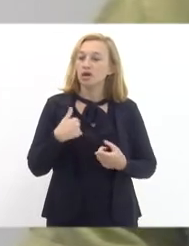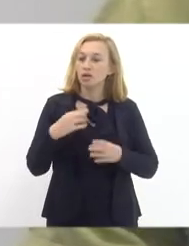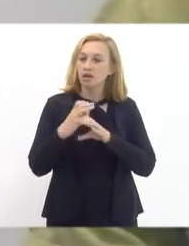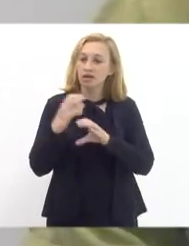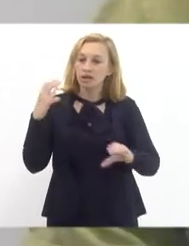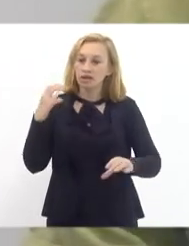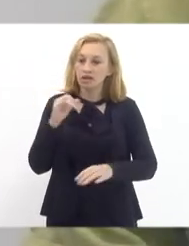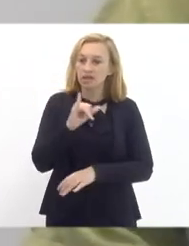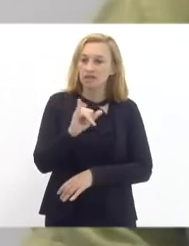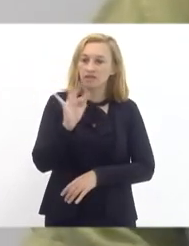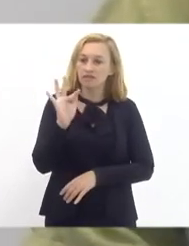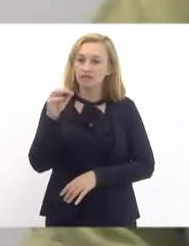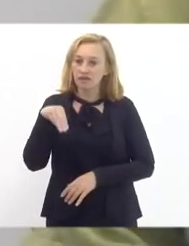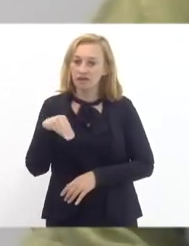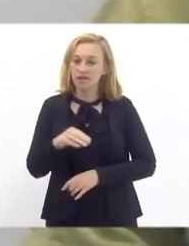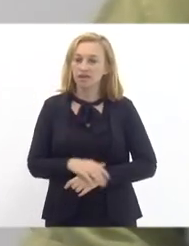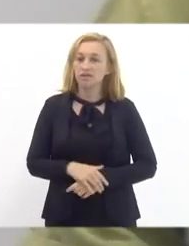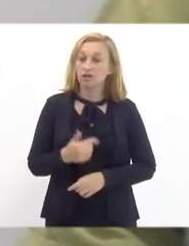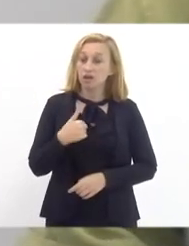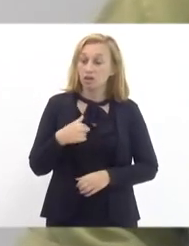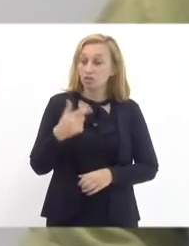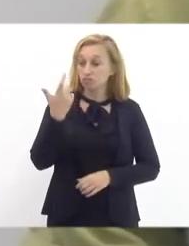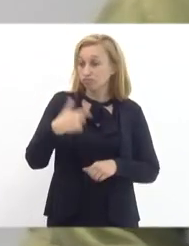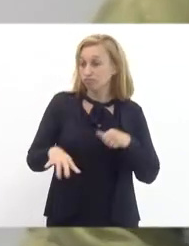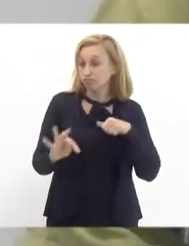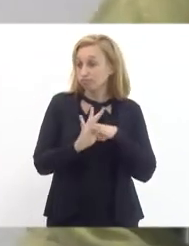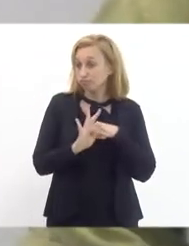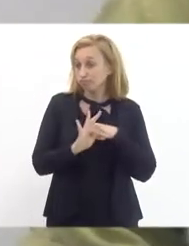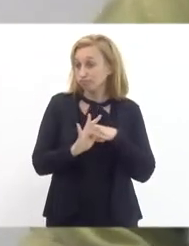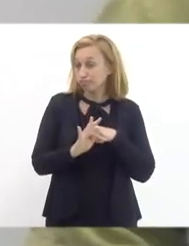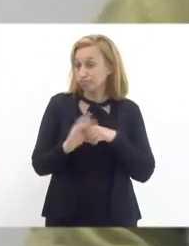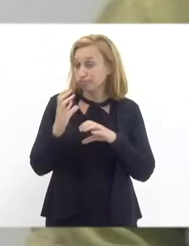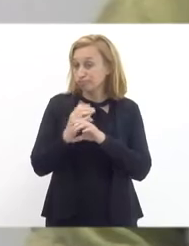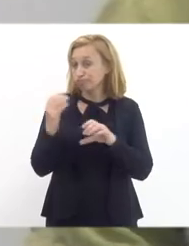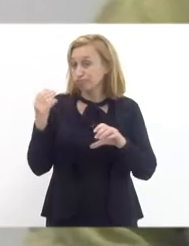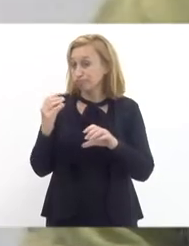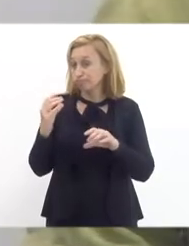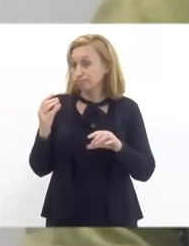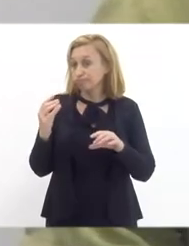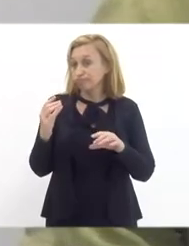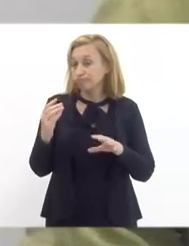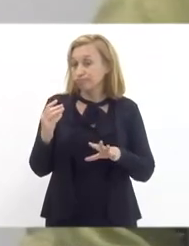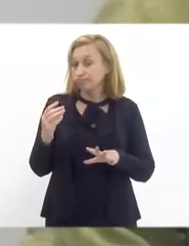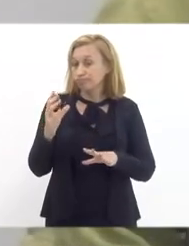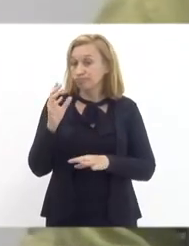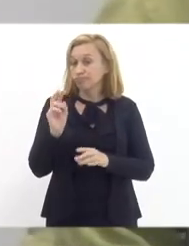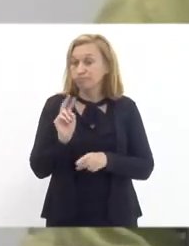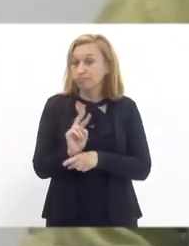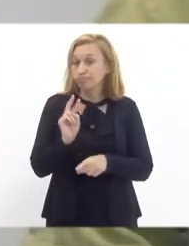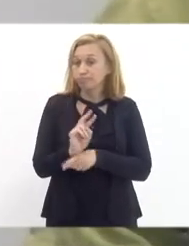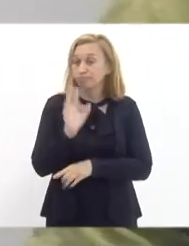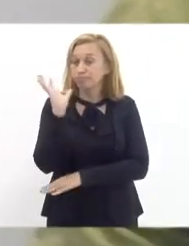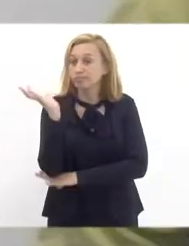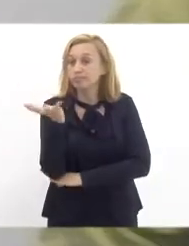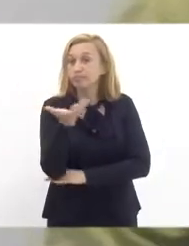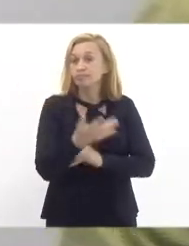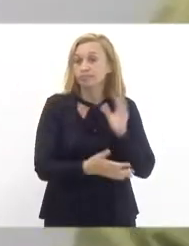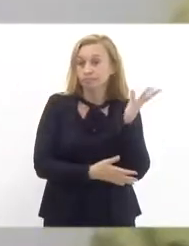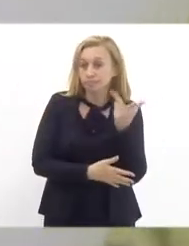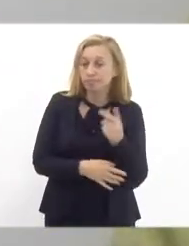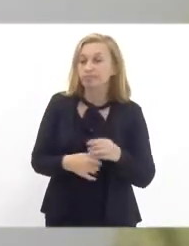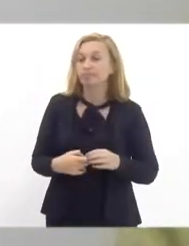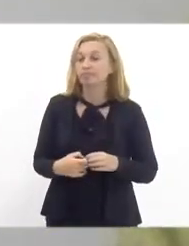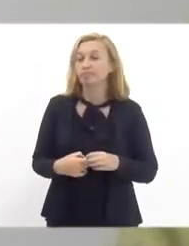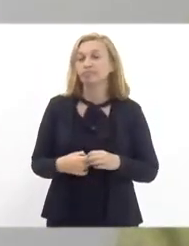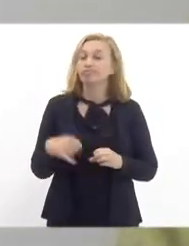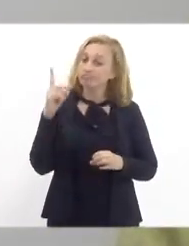IFAM, eu sou técnico, eu sou arquiteto, eu viso a preservação do monumento. Temos as